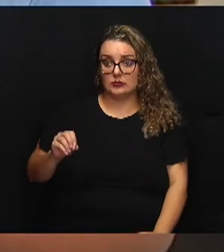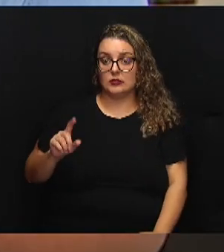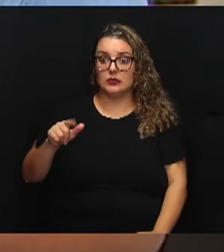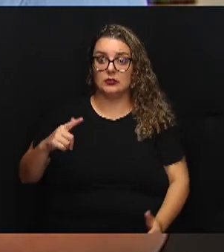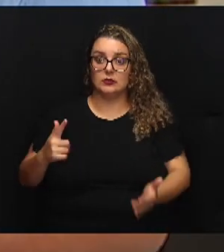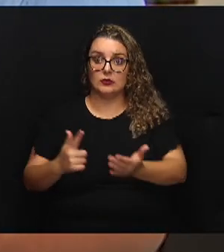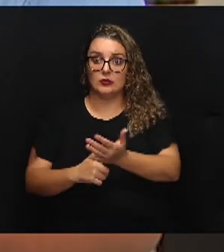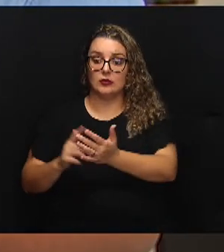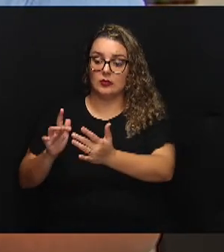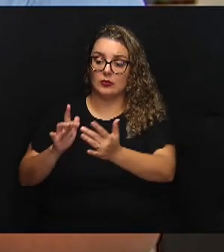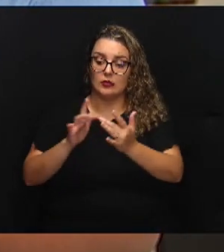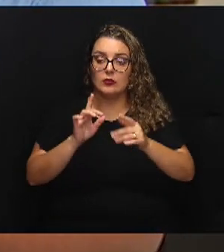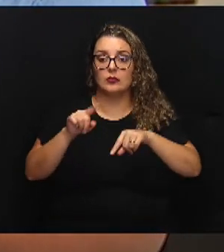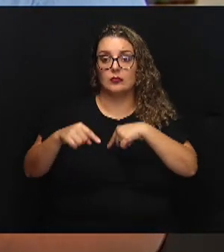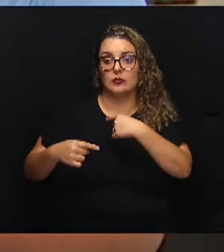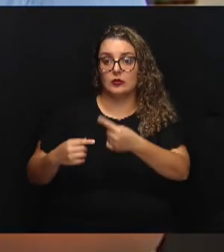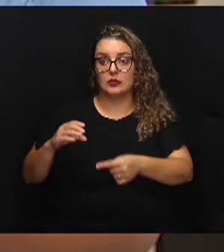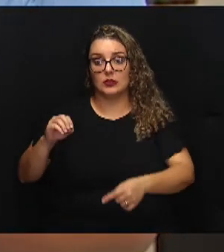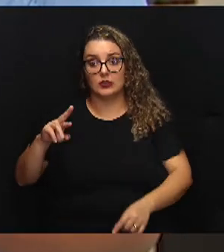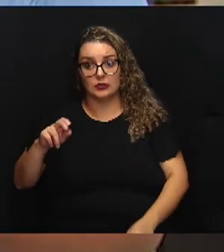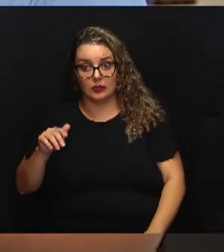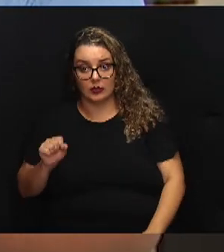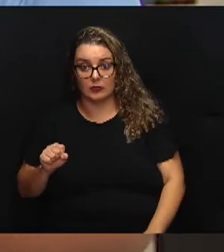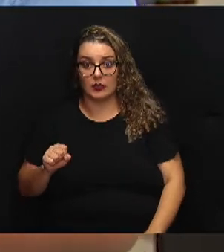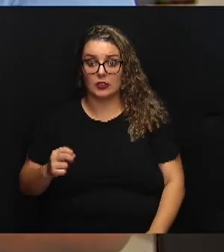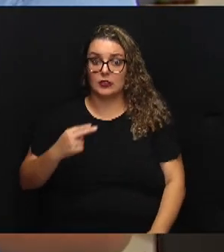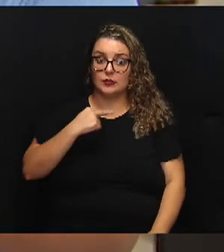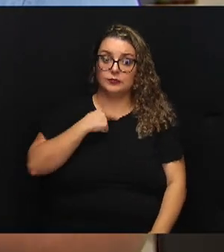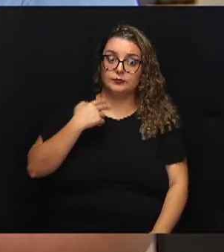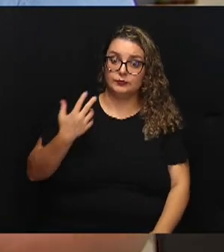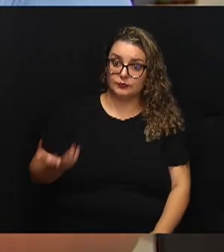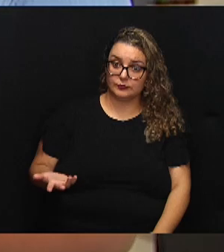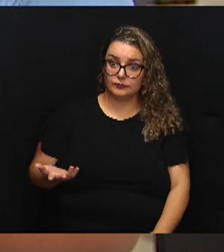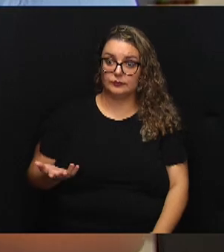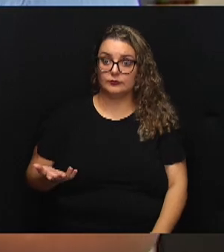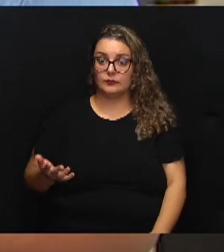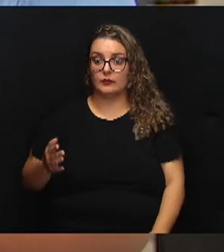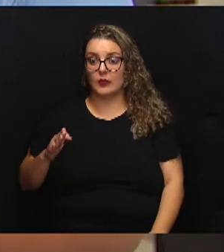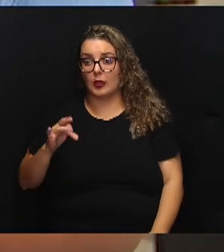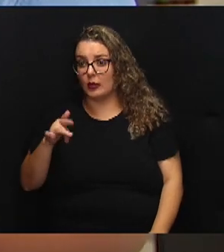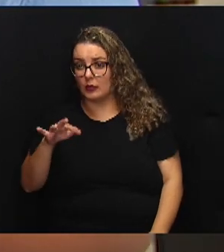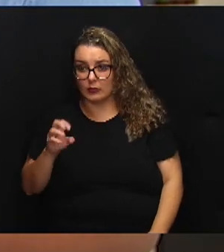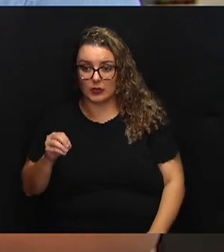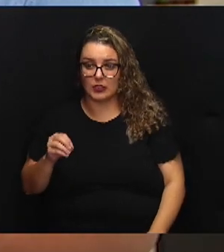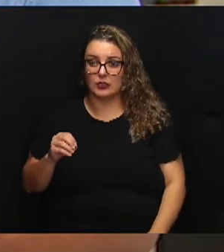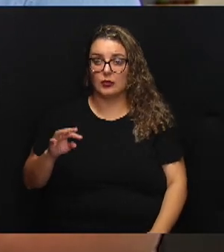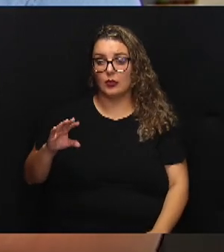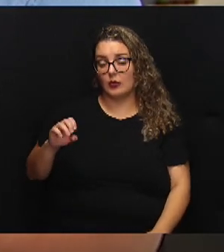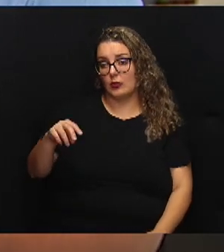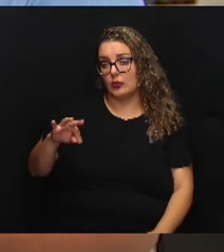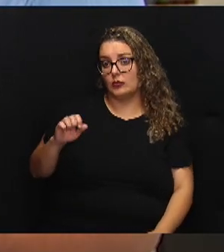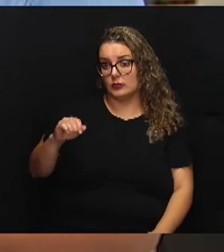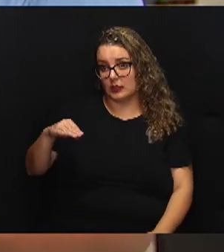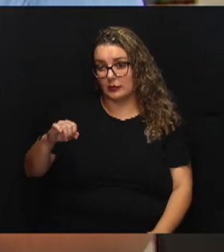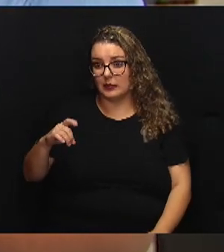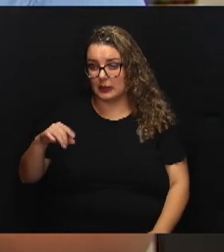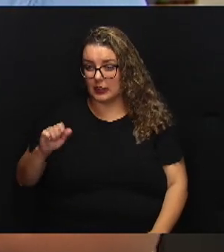estar em contato com outras obras, ele não pode estar ali com bicho, né, contaminado. É um livro que tem que